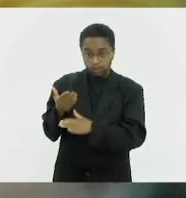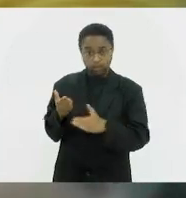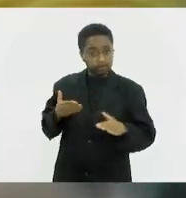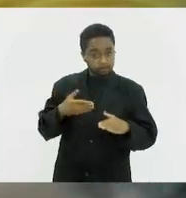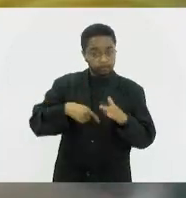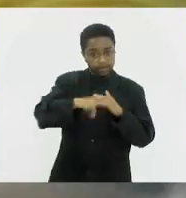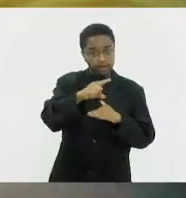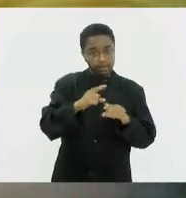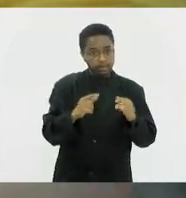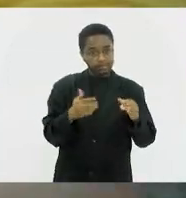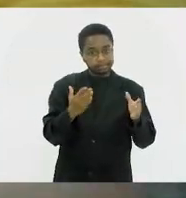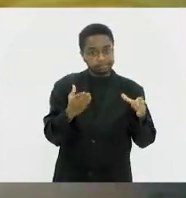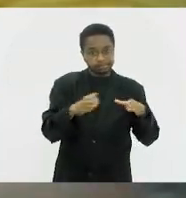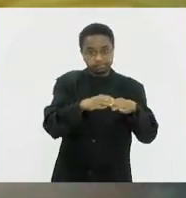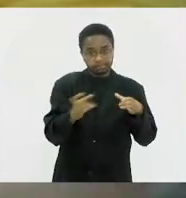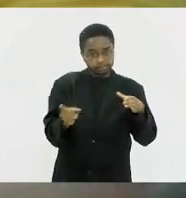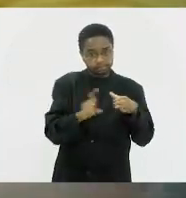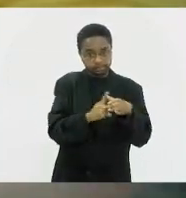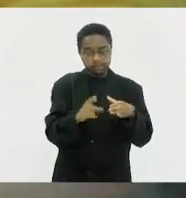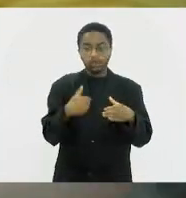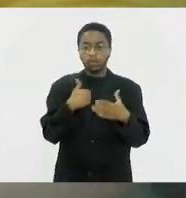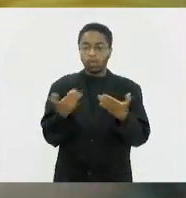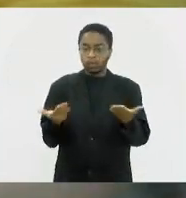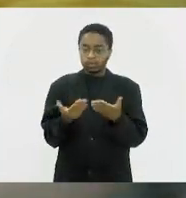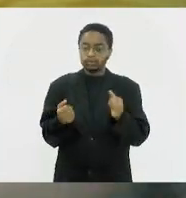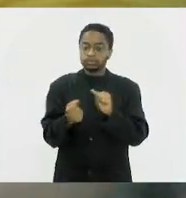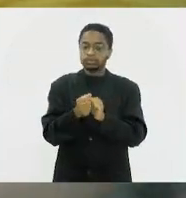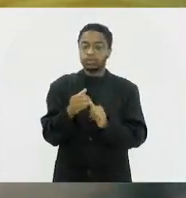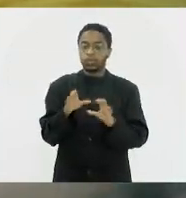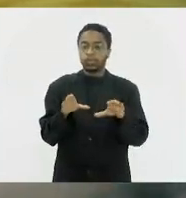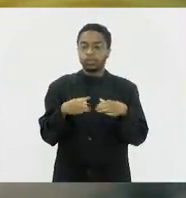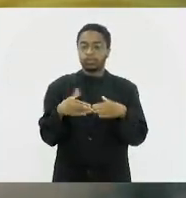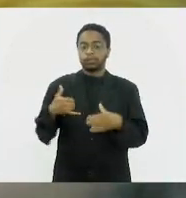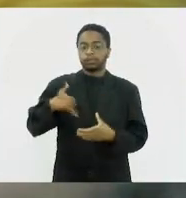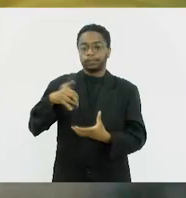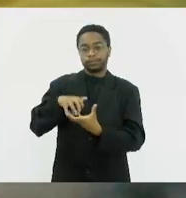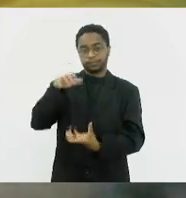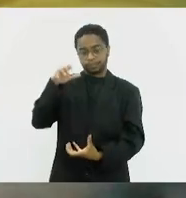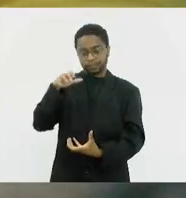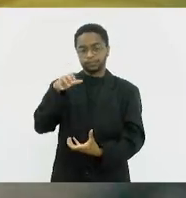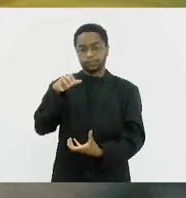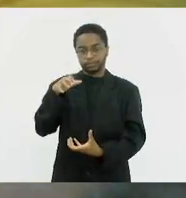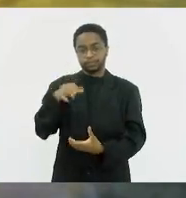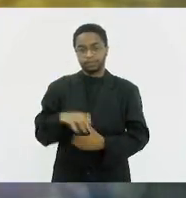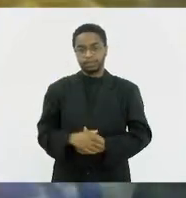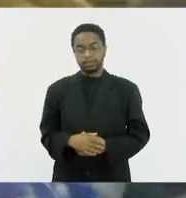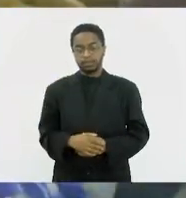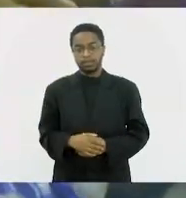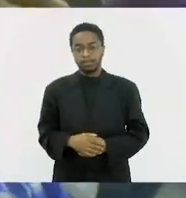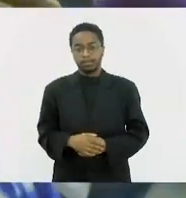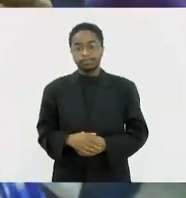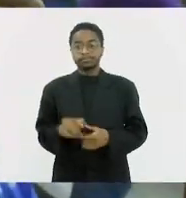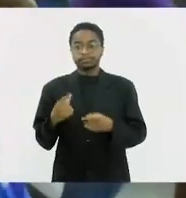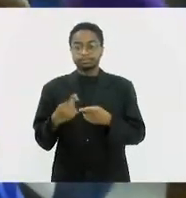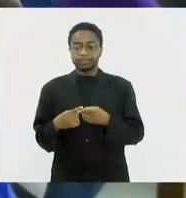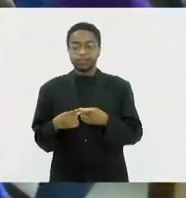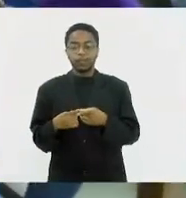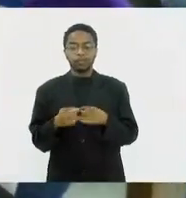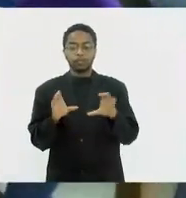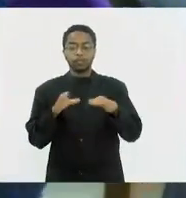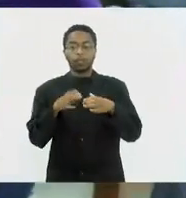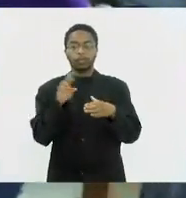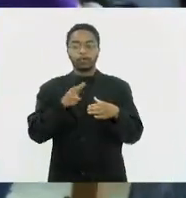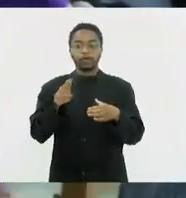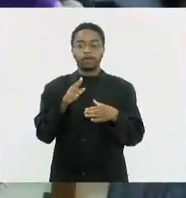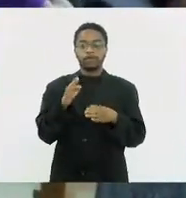Então, hoje eu faço parte de um grupo de terceira idade, né? O grupo A Fila Anda, a gente está